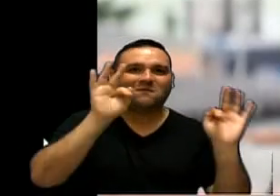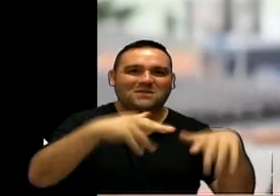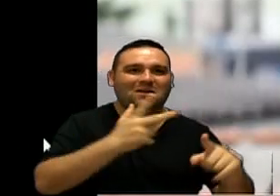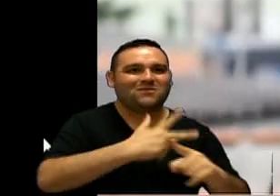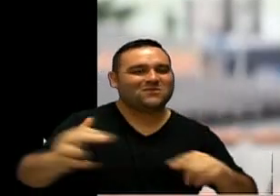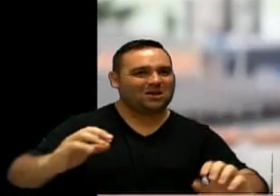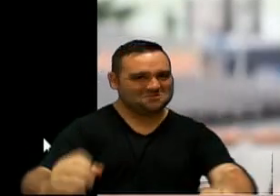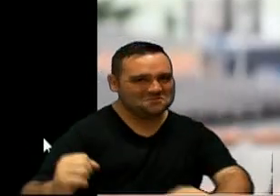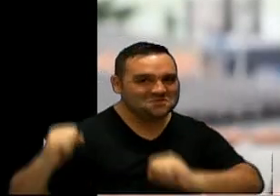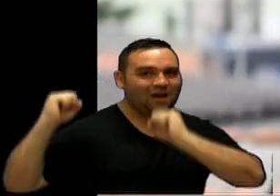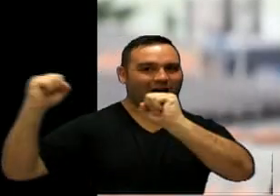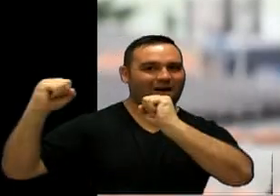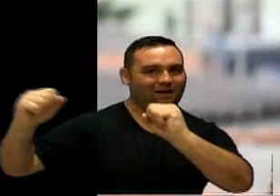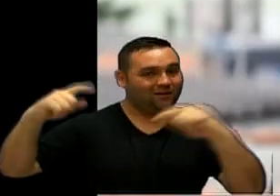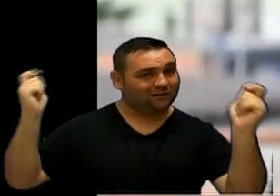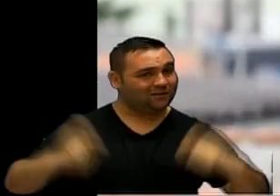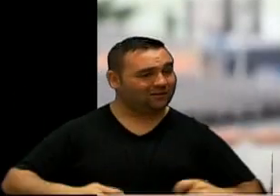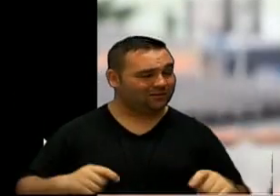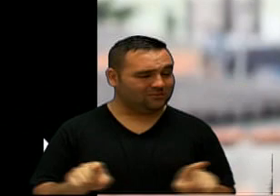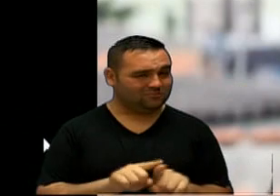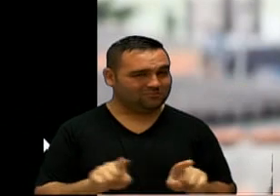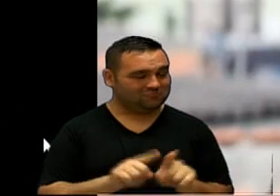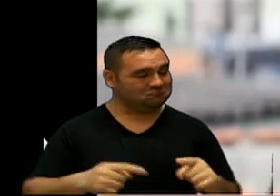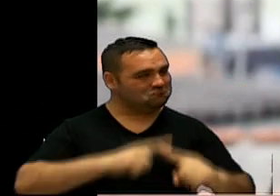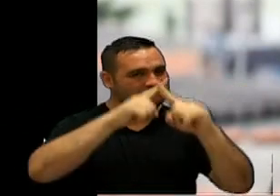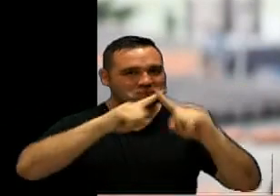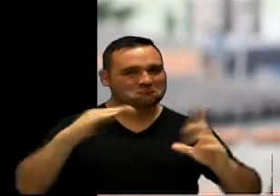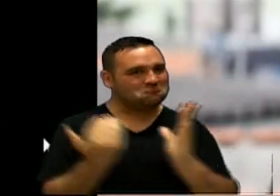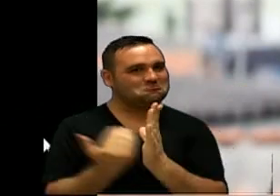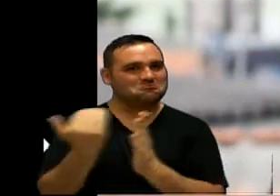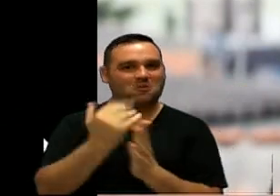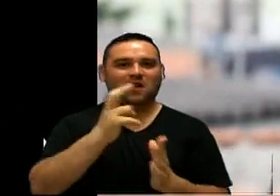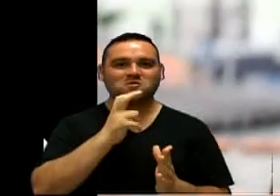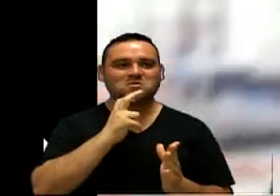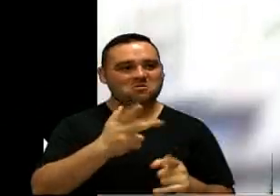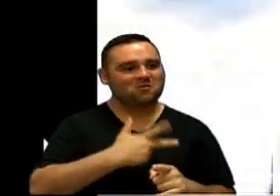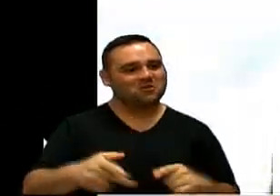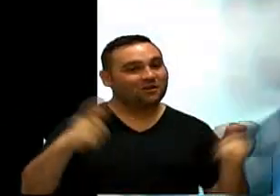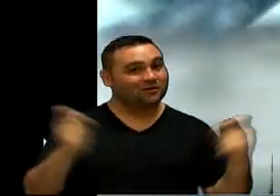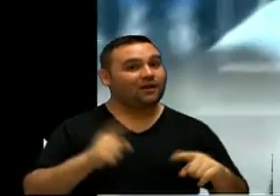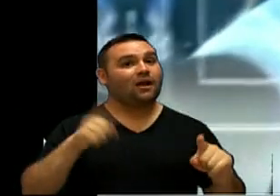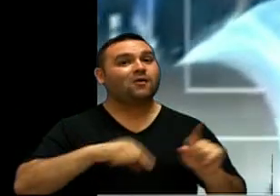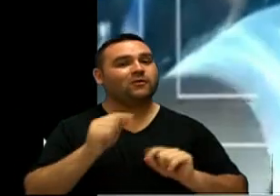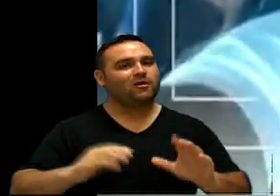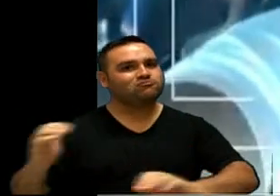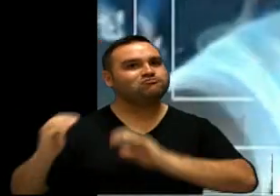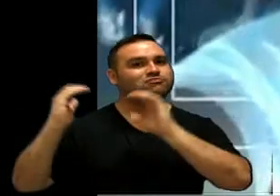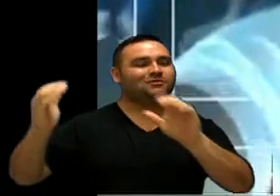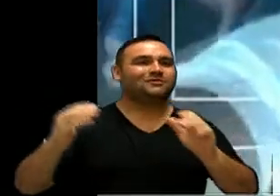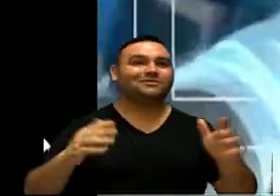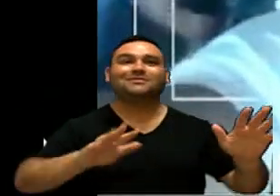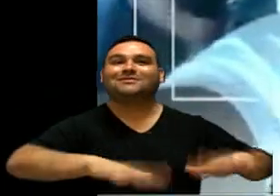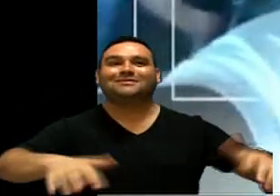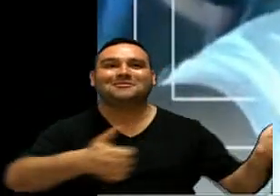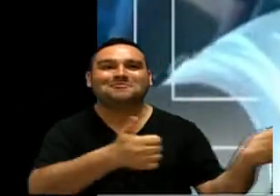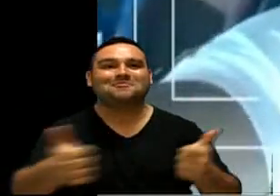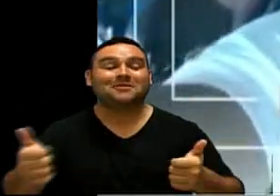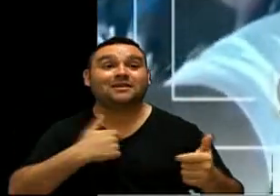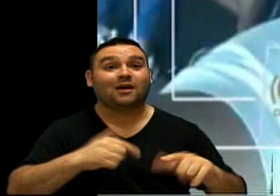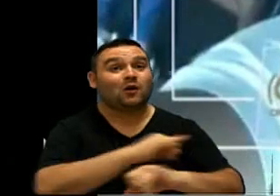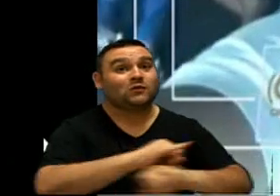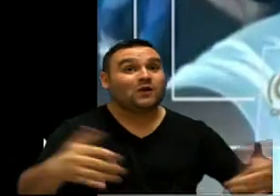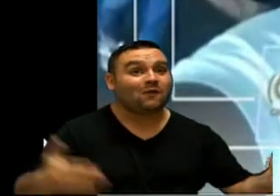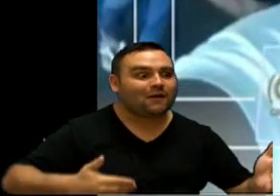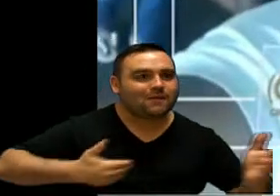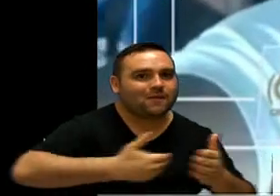campeão, porque eu acho que é o maior campeonato que uma pessoa de Sorocaba ganhar é o Cruzeirão. Fala galera, tudo bem? Passando para dizer que está